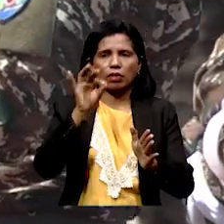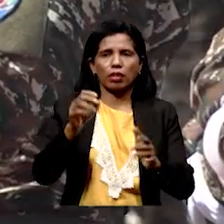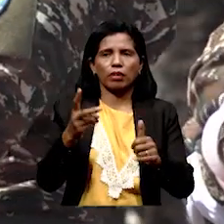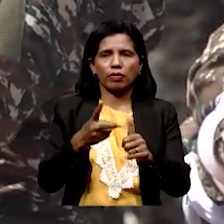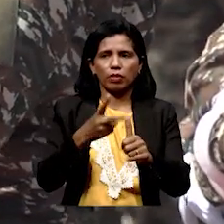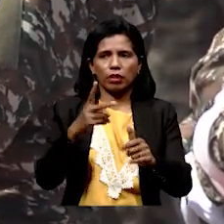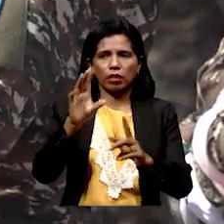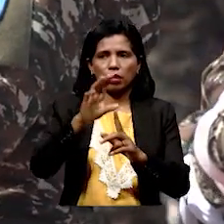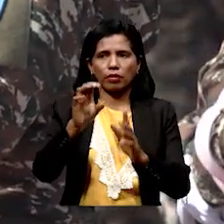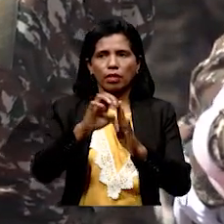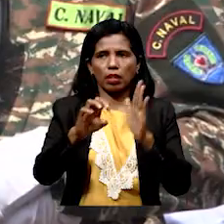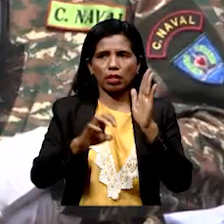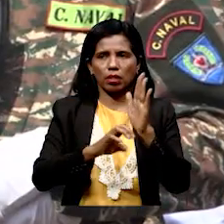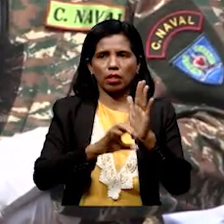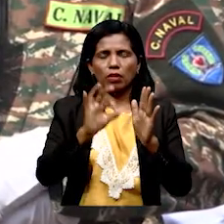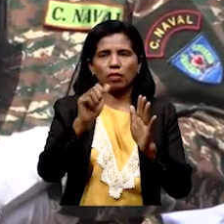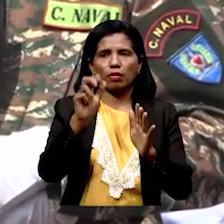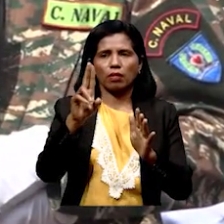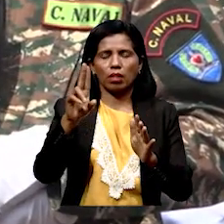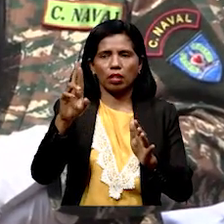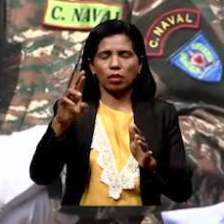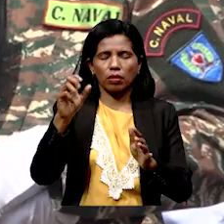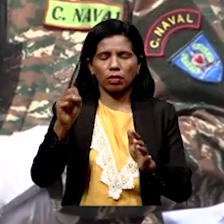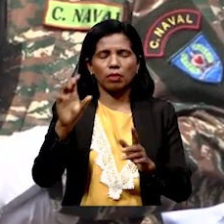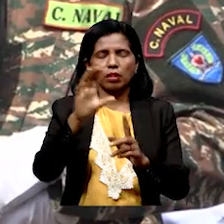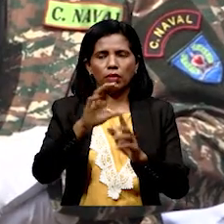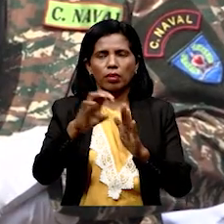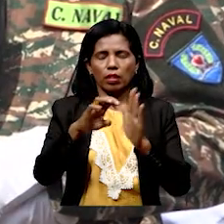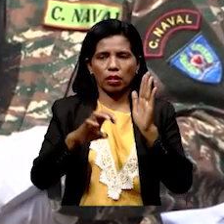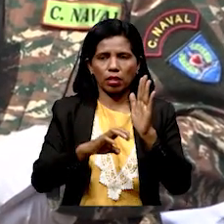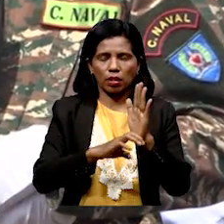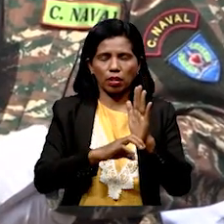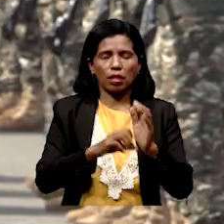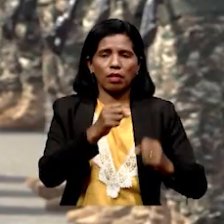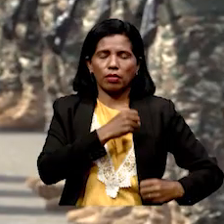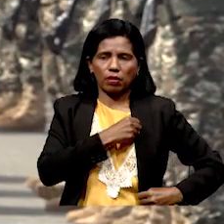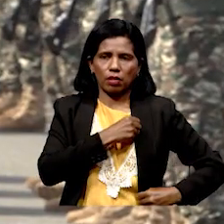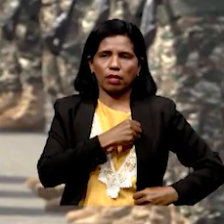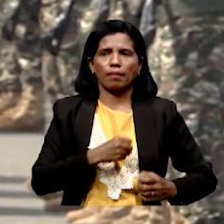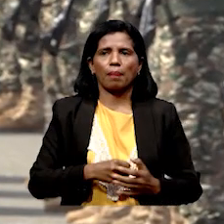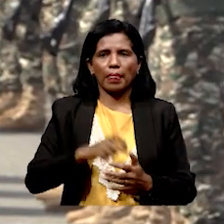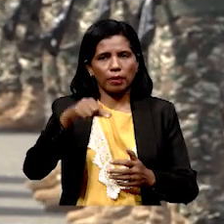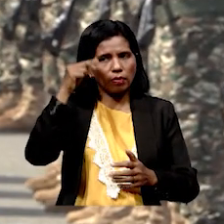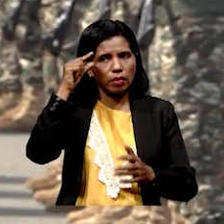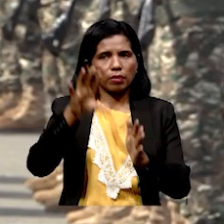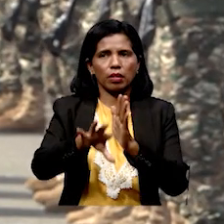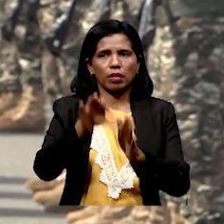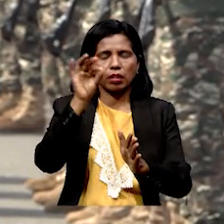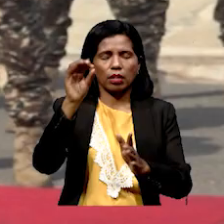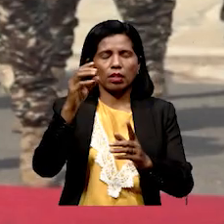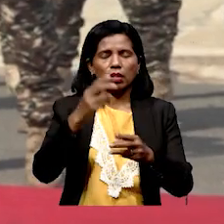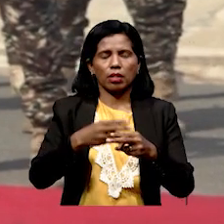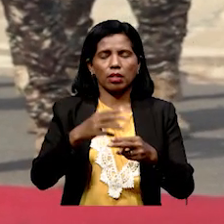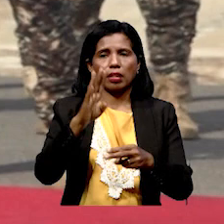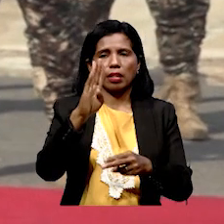Vice-Chefe Estado Maior General Falor Ratelaik, Ba-Chefe Estado Maior FFDTL. Governo Mos nomeia Brigadeiro General Calixto